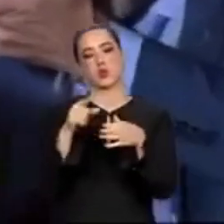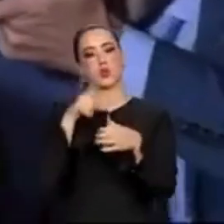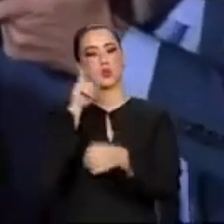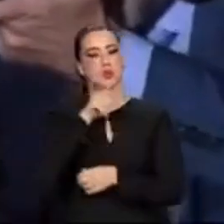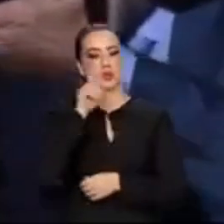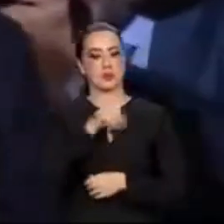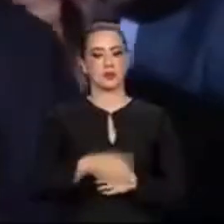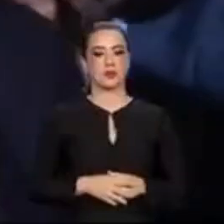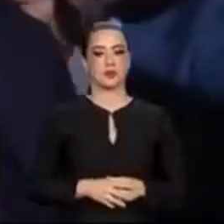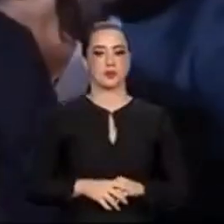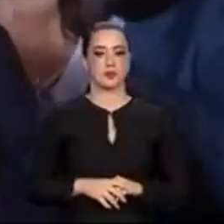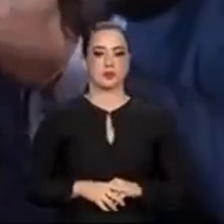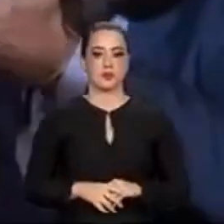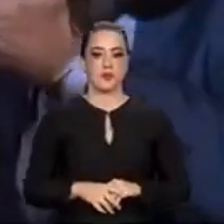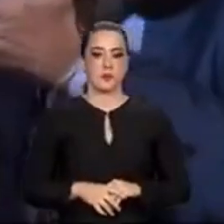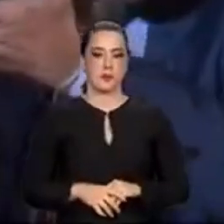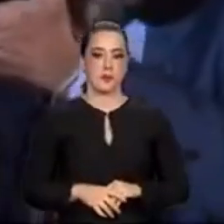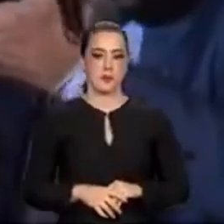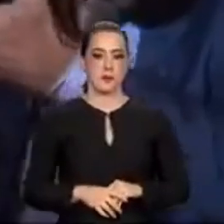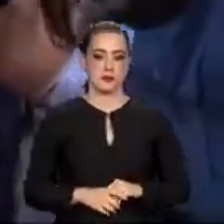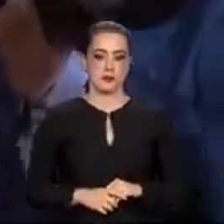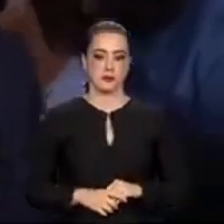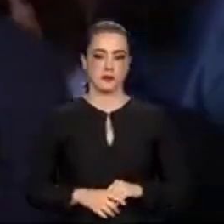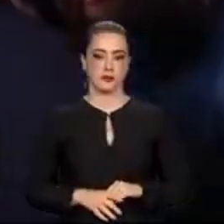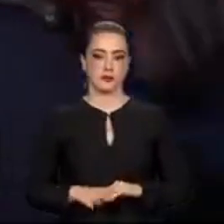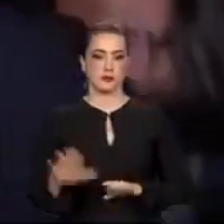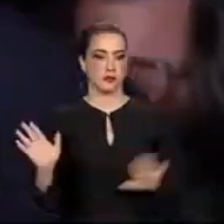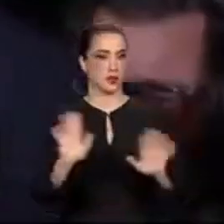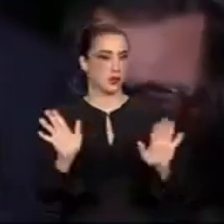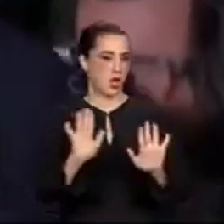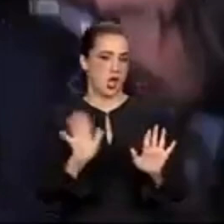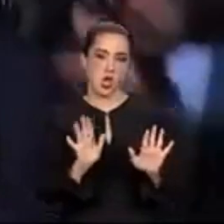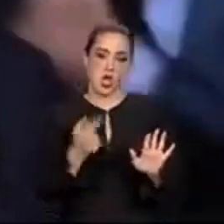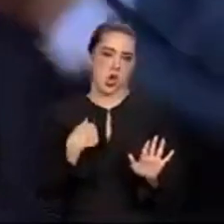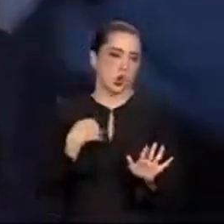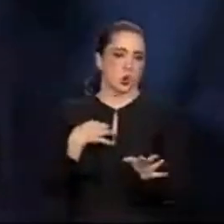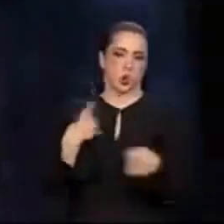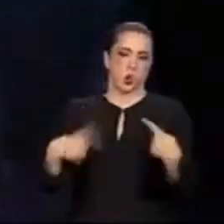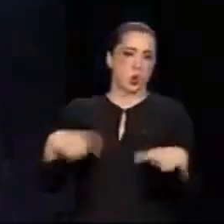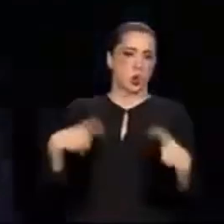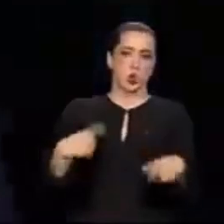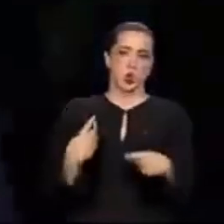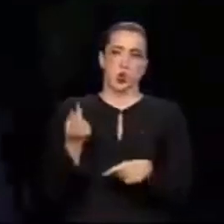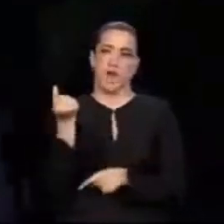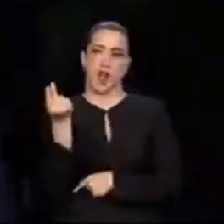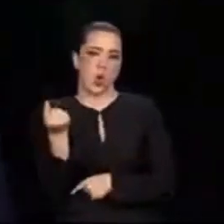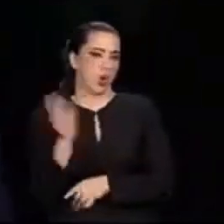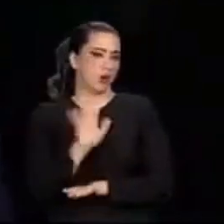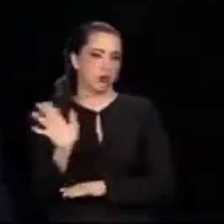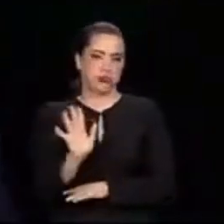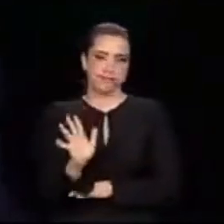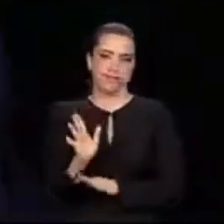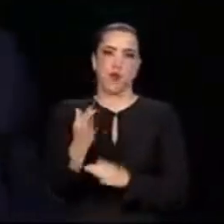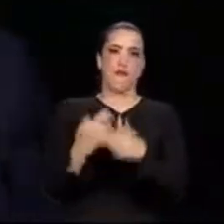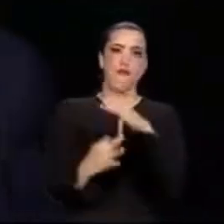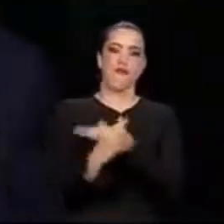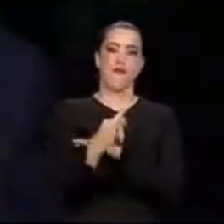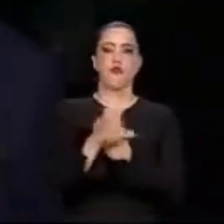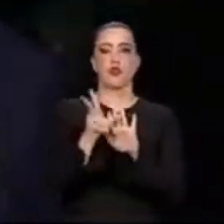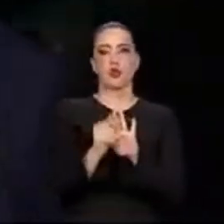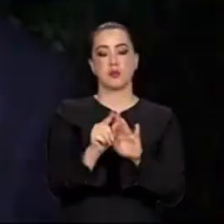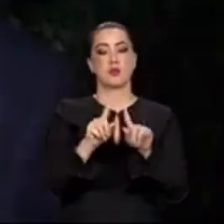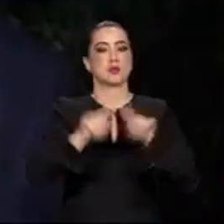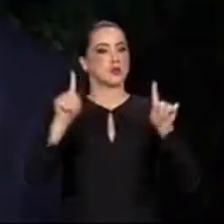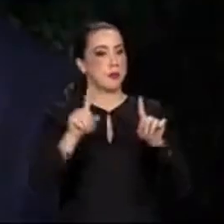países eu não discutir especificamente um fundo amazônico eu